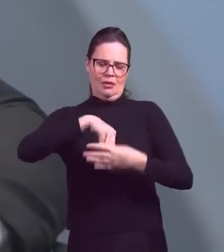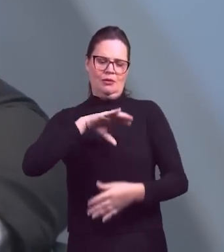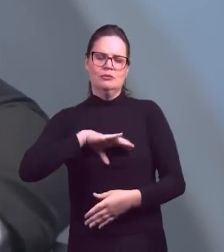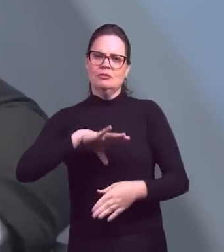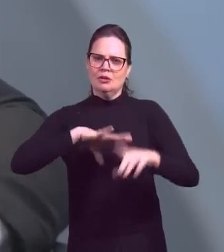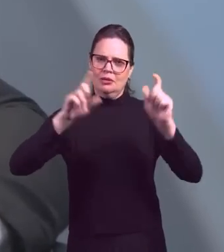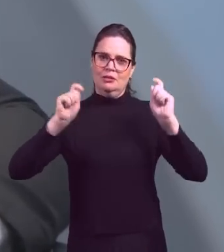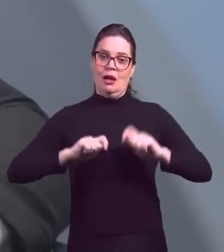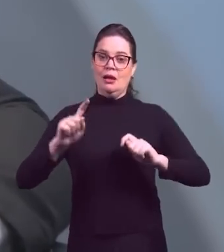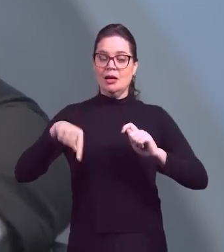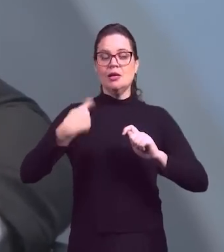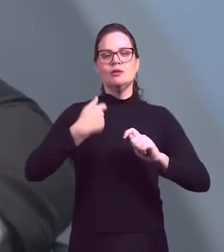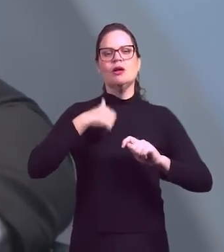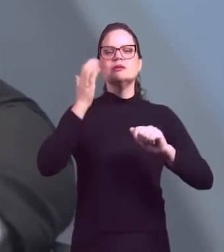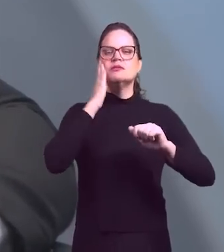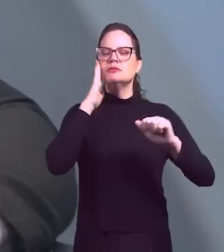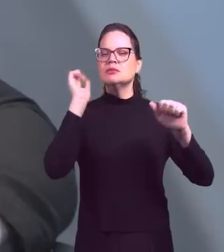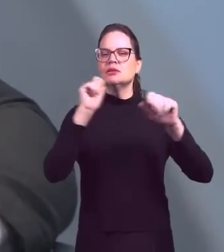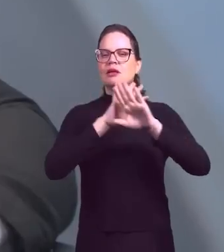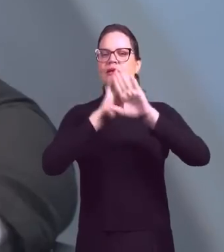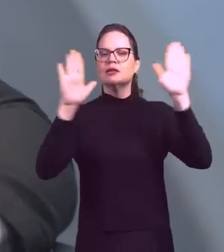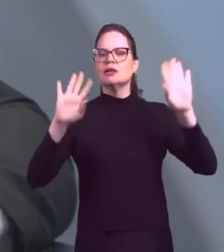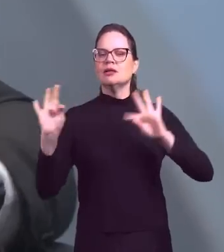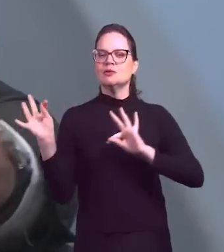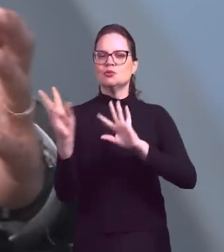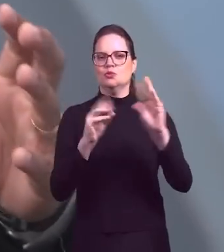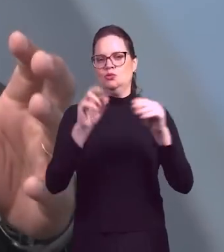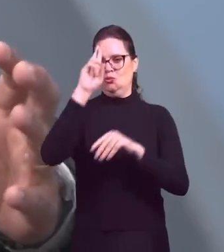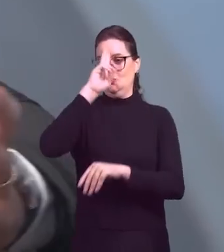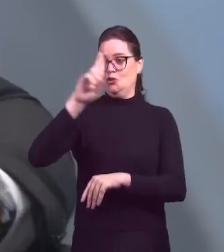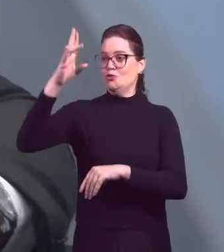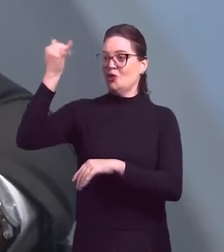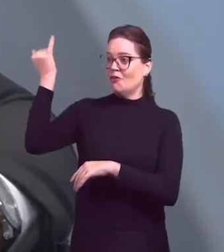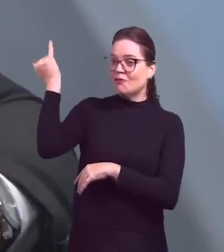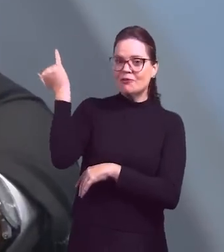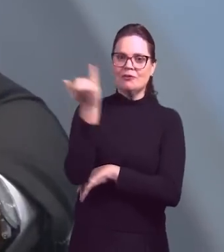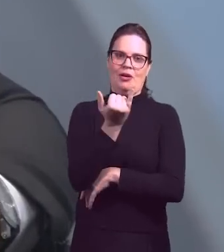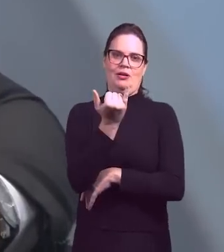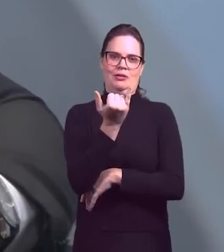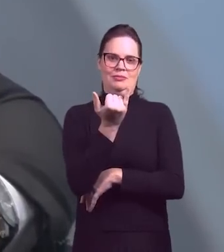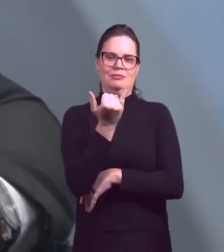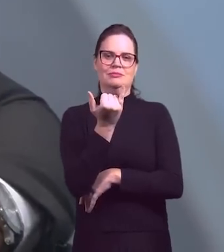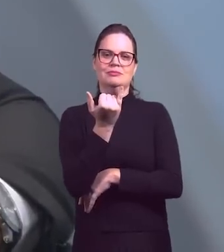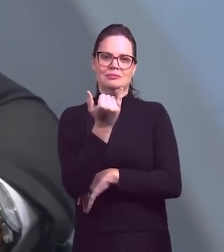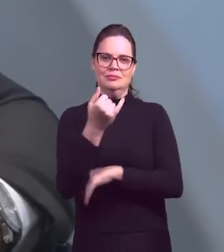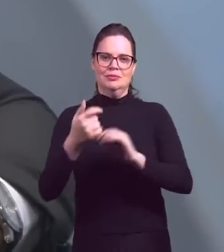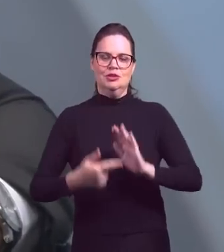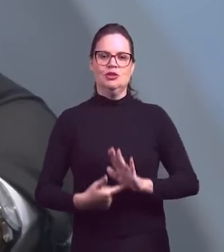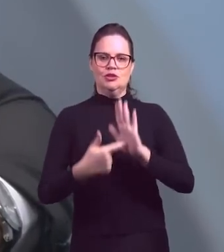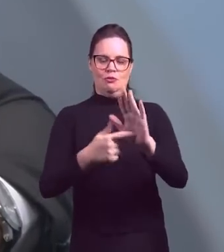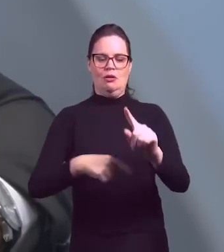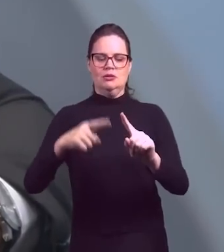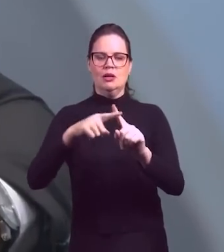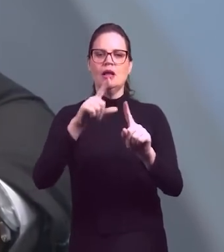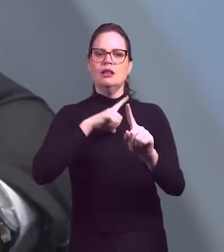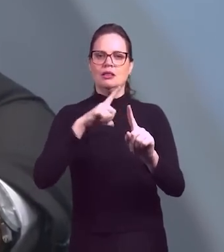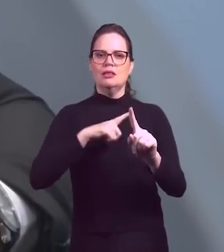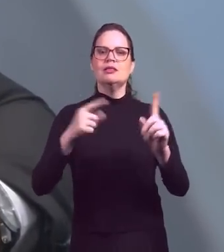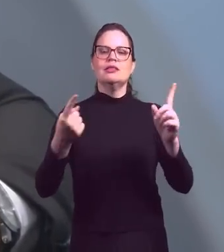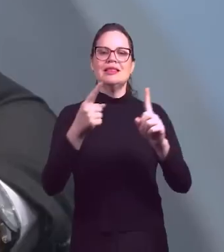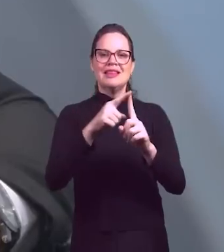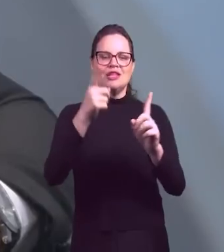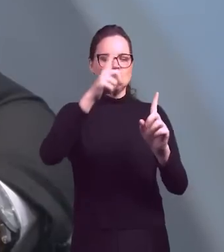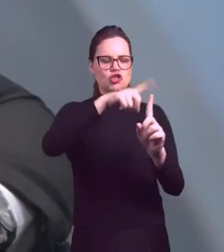colocação, nós vamos observar, dentro daquilo que o senhor disse, a figura, a